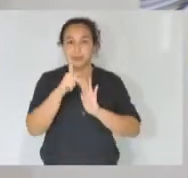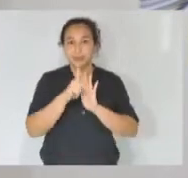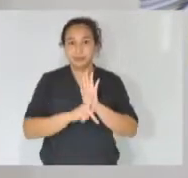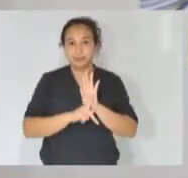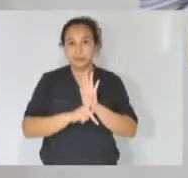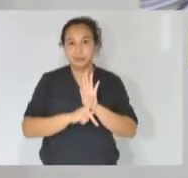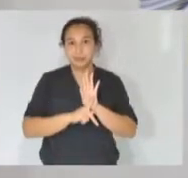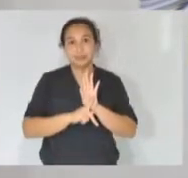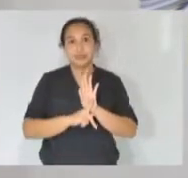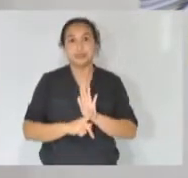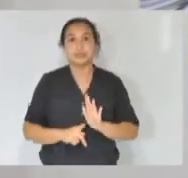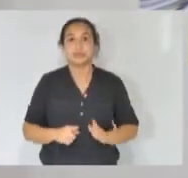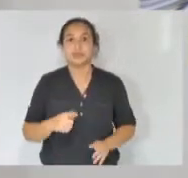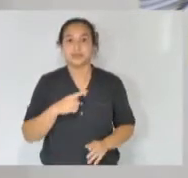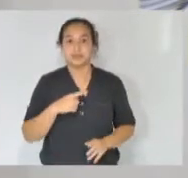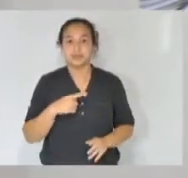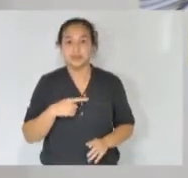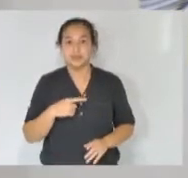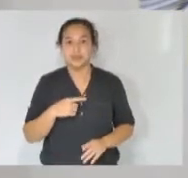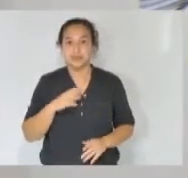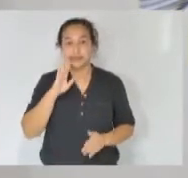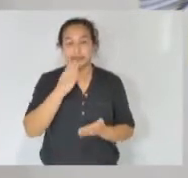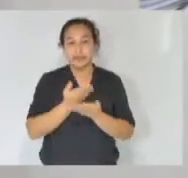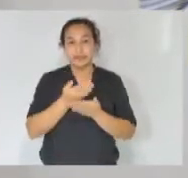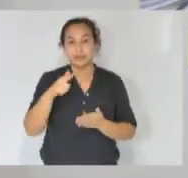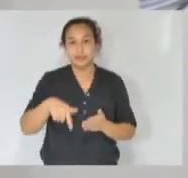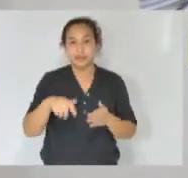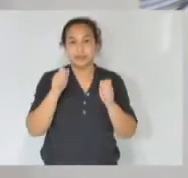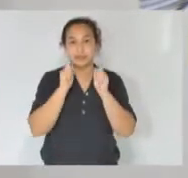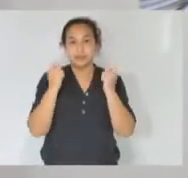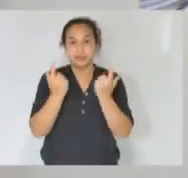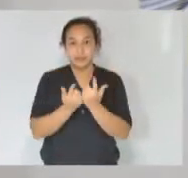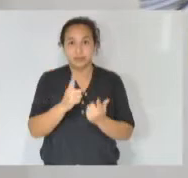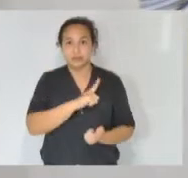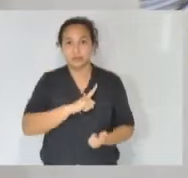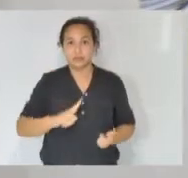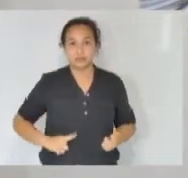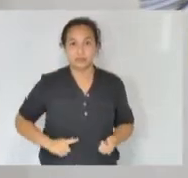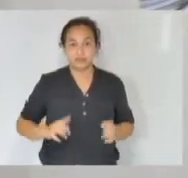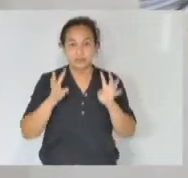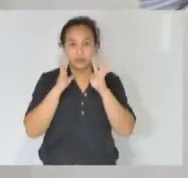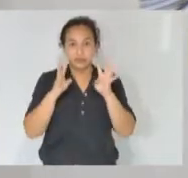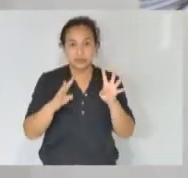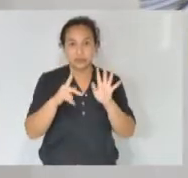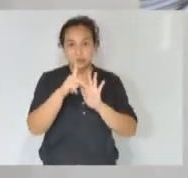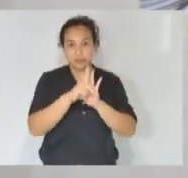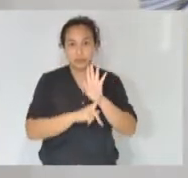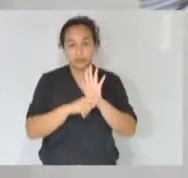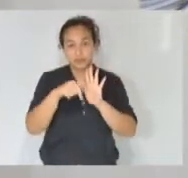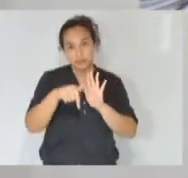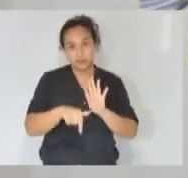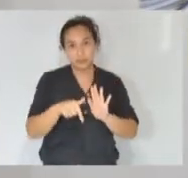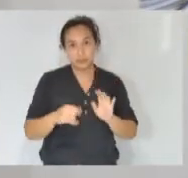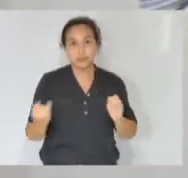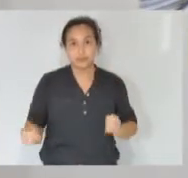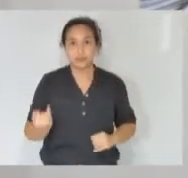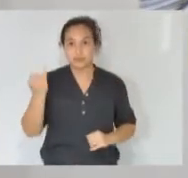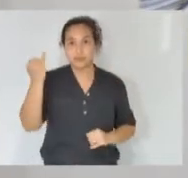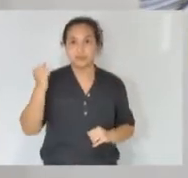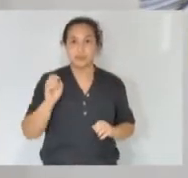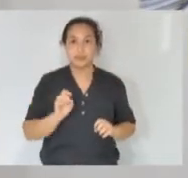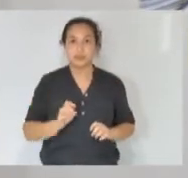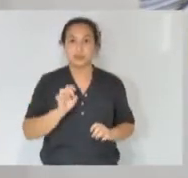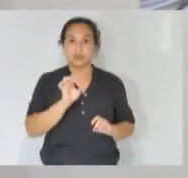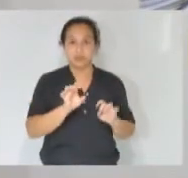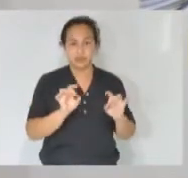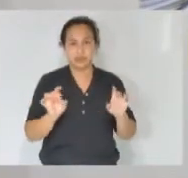meritório. Eu tenho certeza que essa casa e também o governo vai reconhecer um projeto importante para dar autonomia a quem quer